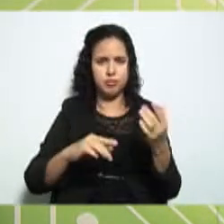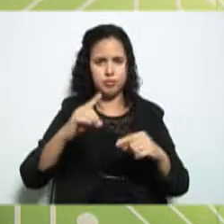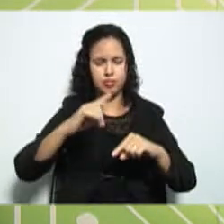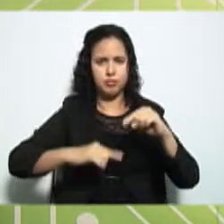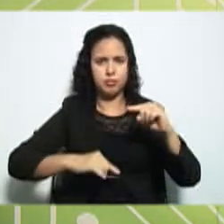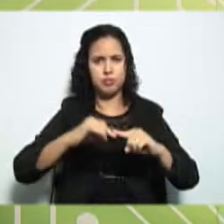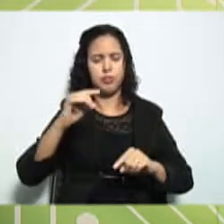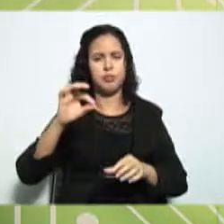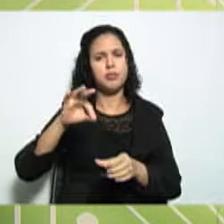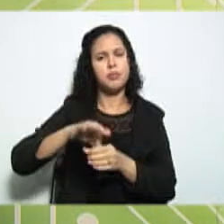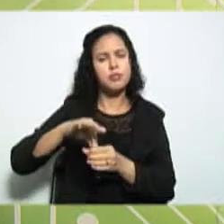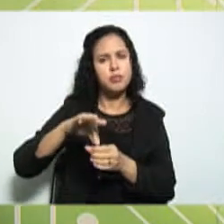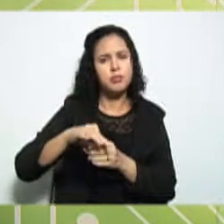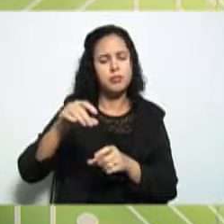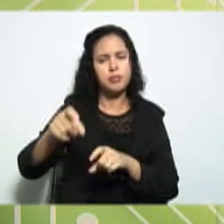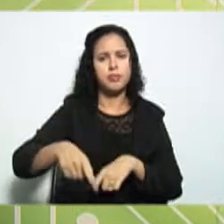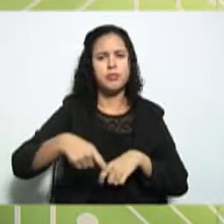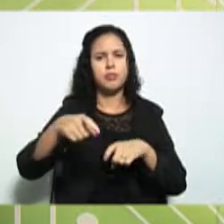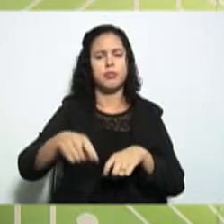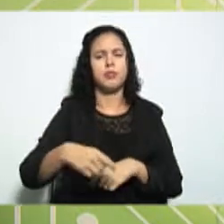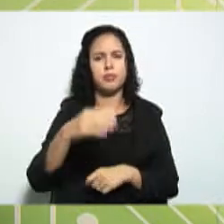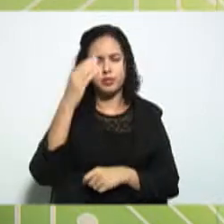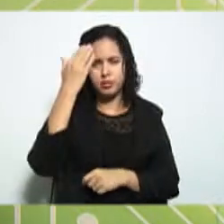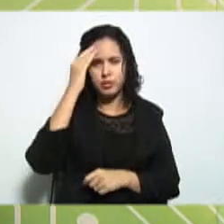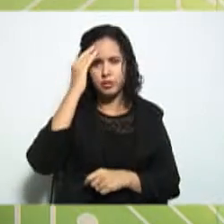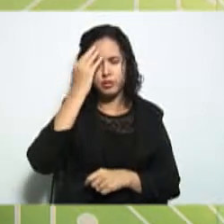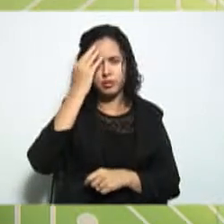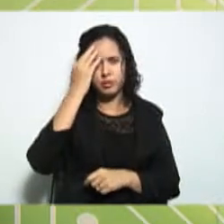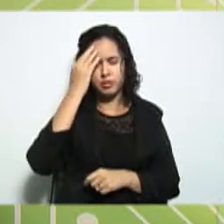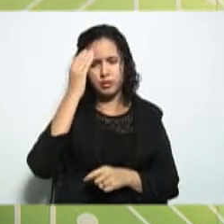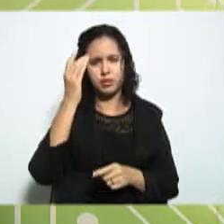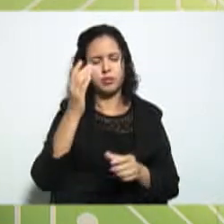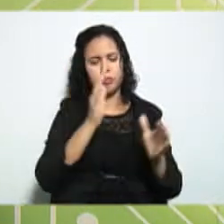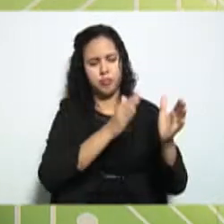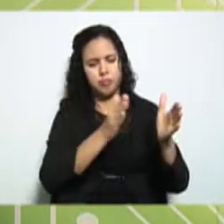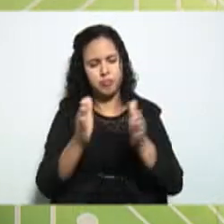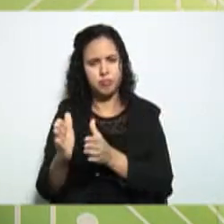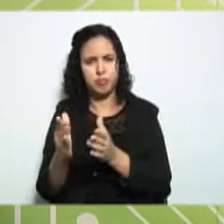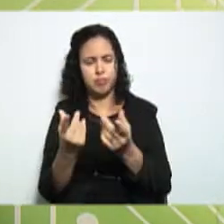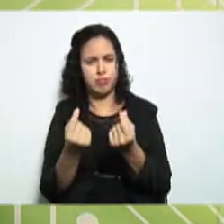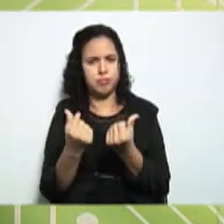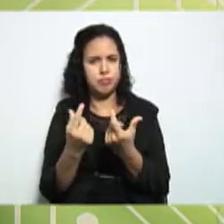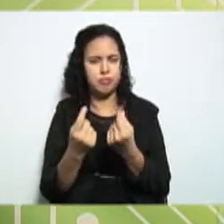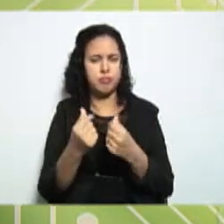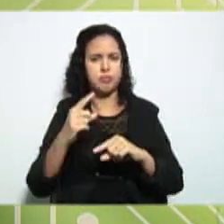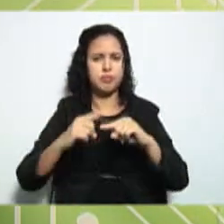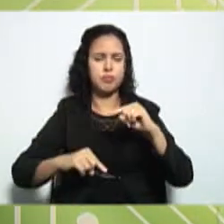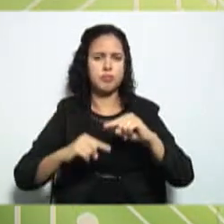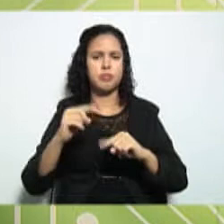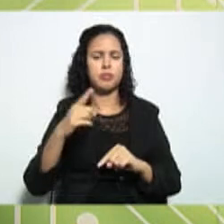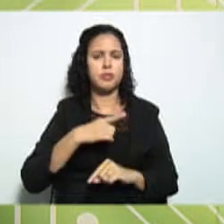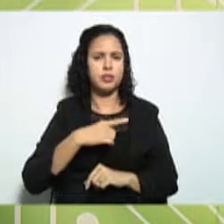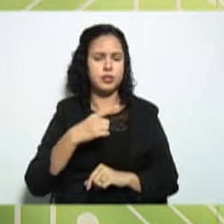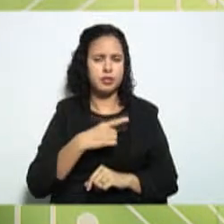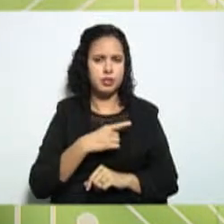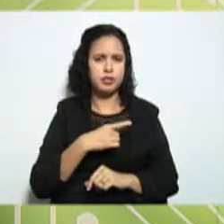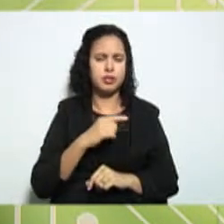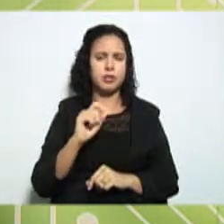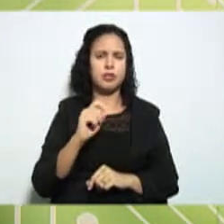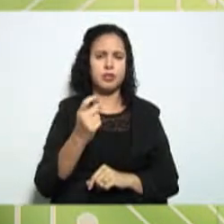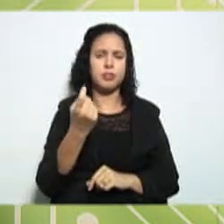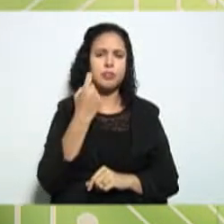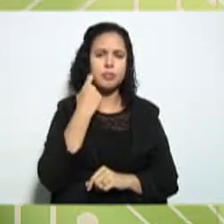agrícolas diferentes. É importante compreender os momentos econômicos dos produtos. Hoje, a gente está tendo muito mercado consumidor para o peixe